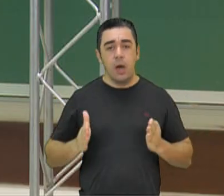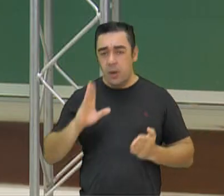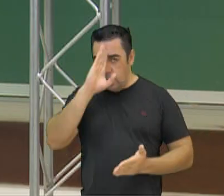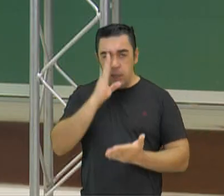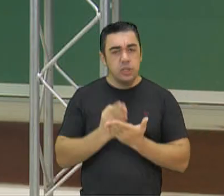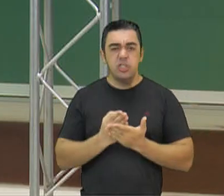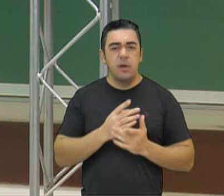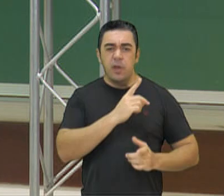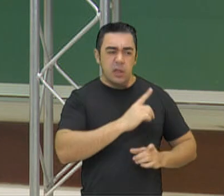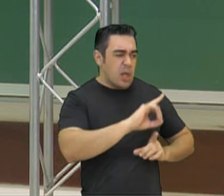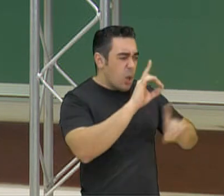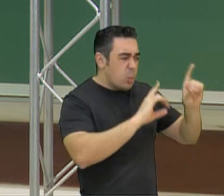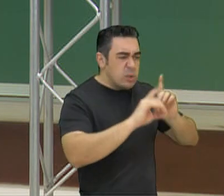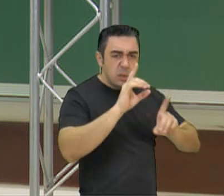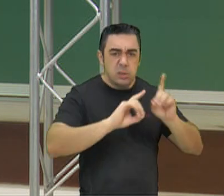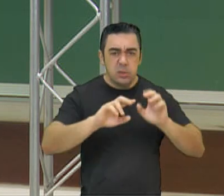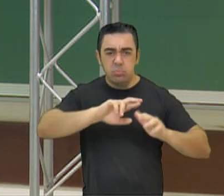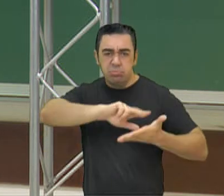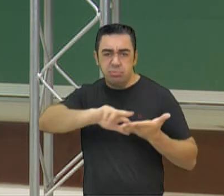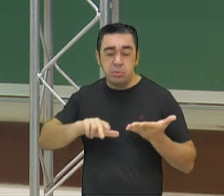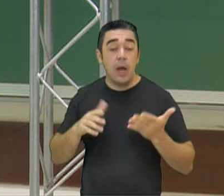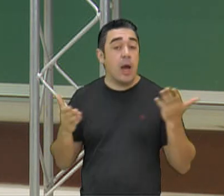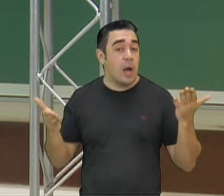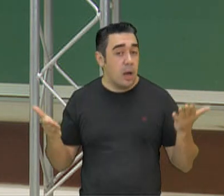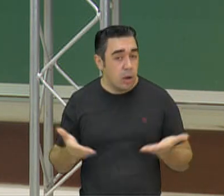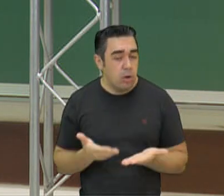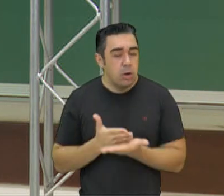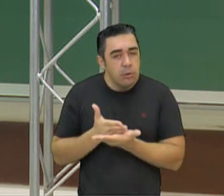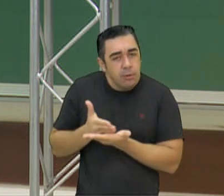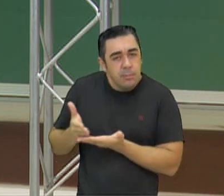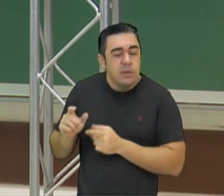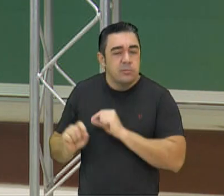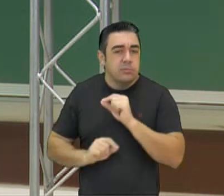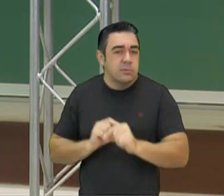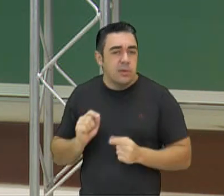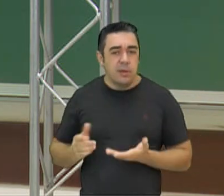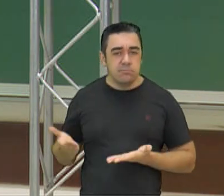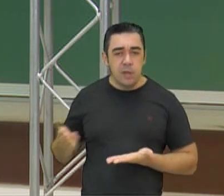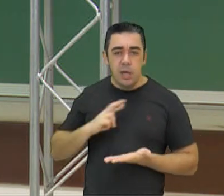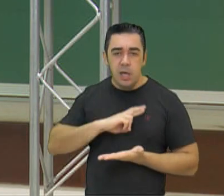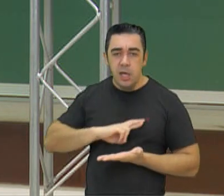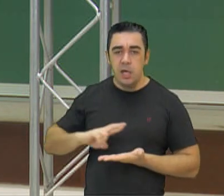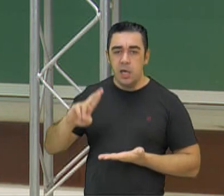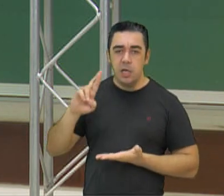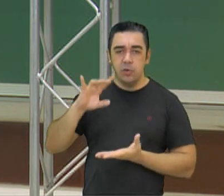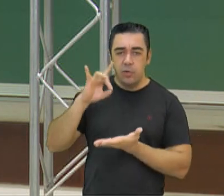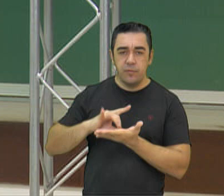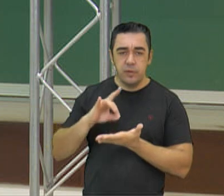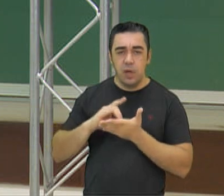nos deuses, em Júpiter e Hera, e agora vem aí a religião cristã.